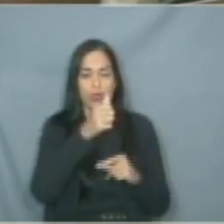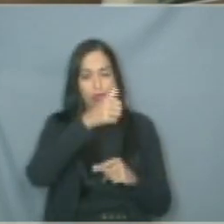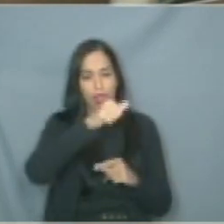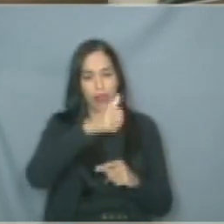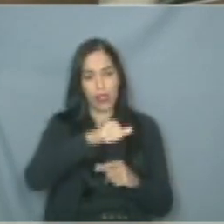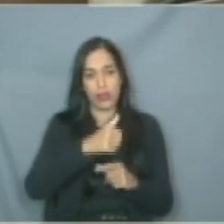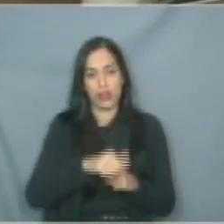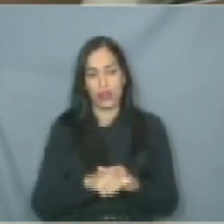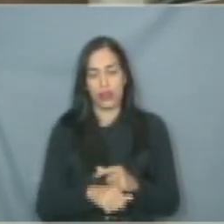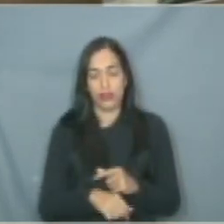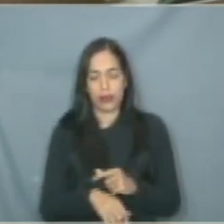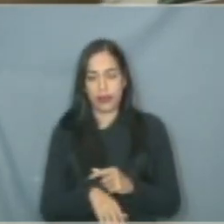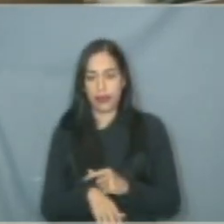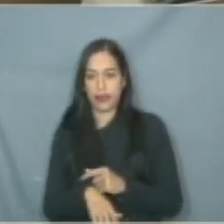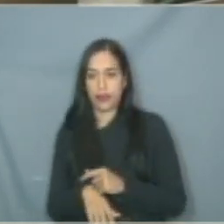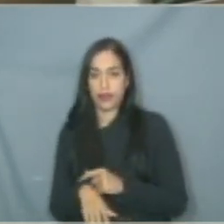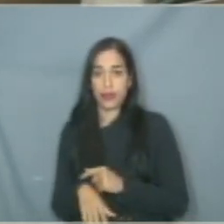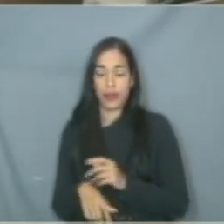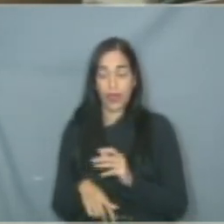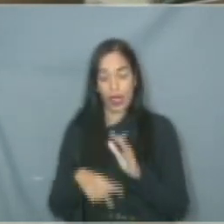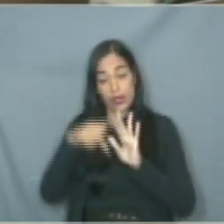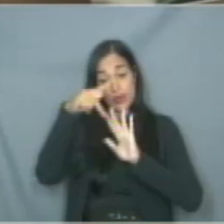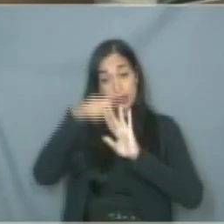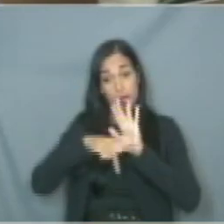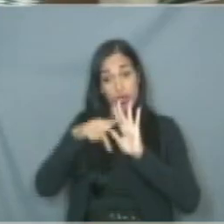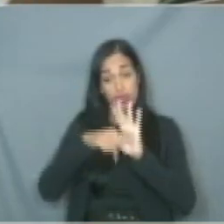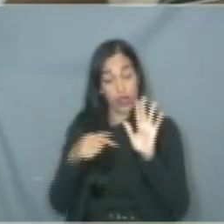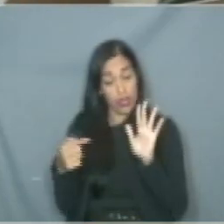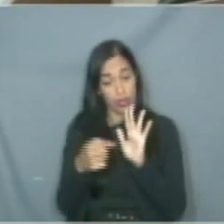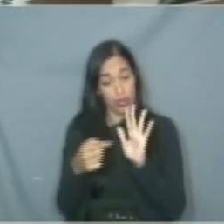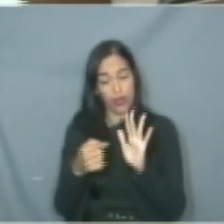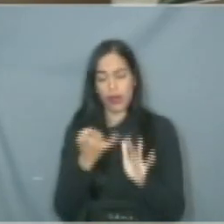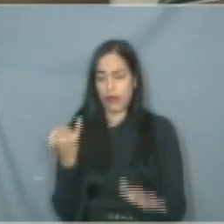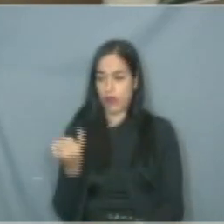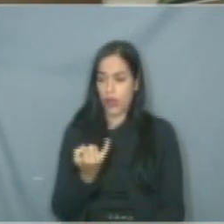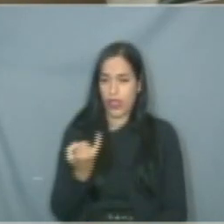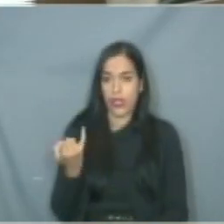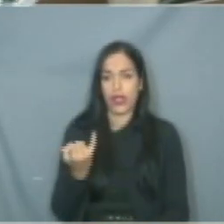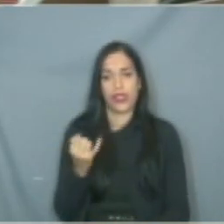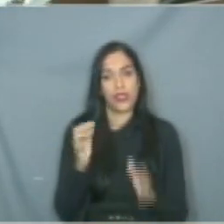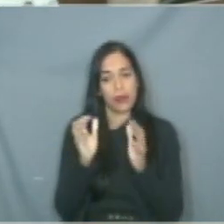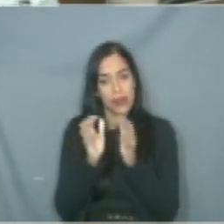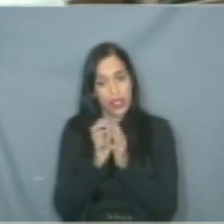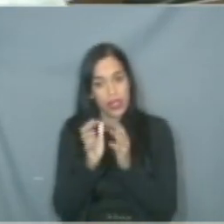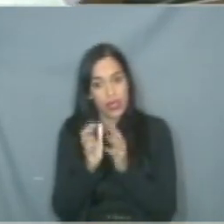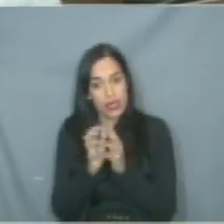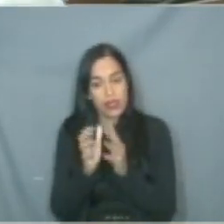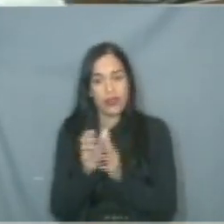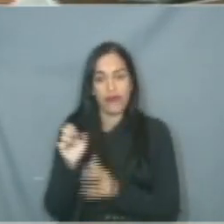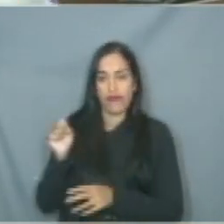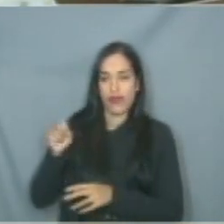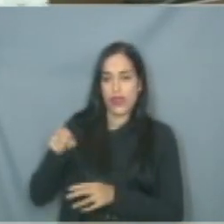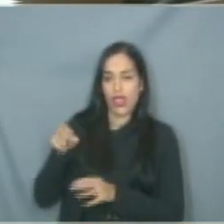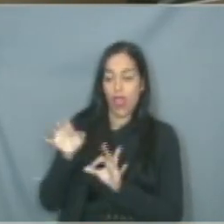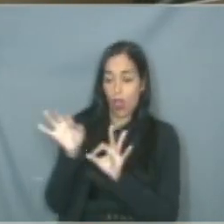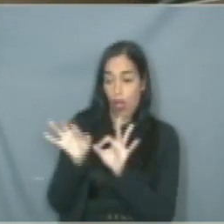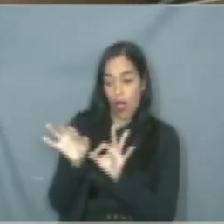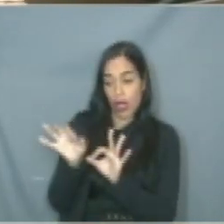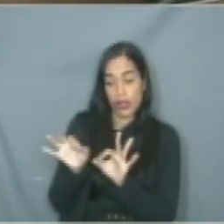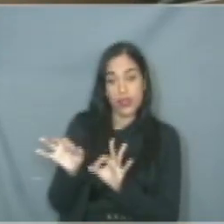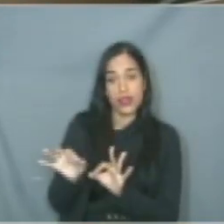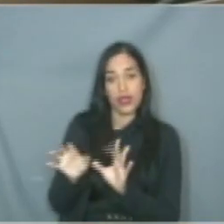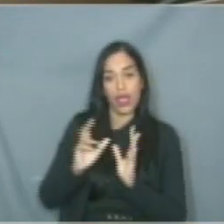Mas esse projeto, para finalizar, ele é extremamente importante para que Recife tome as rédeas da organização